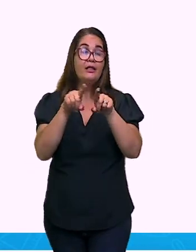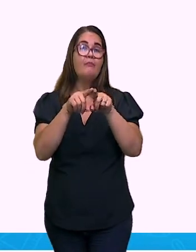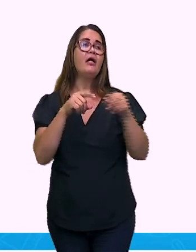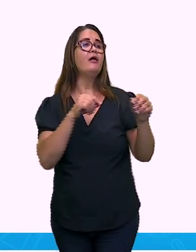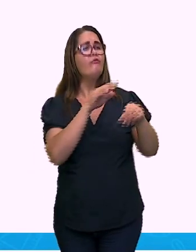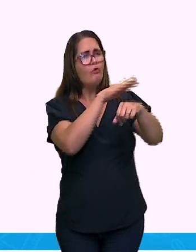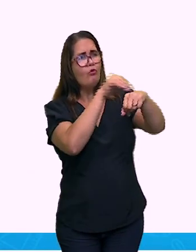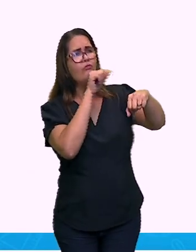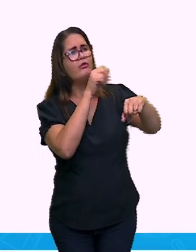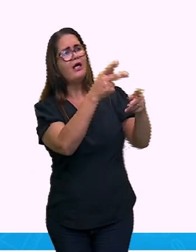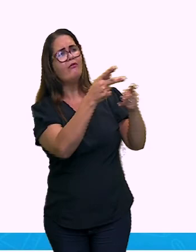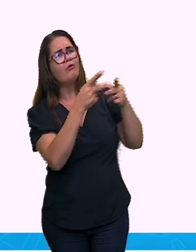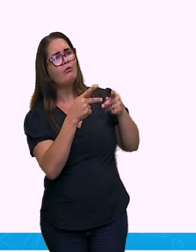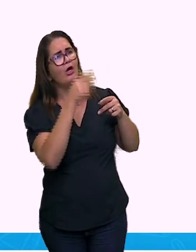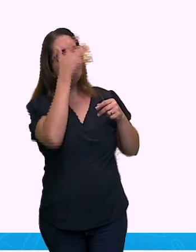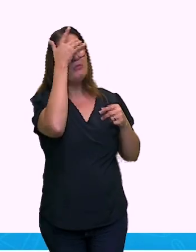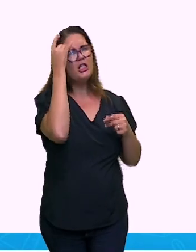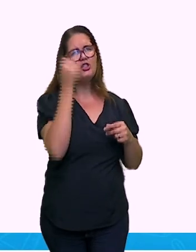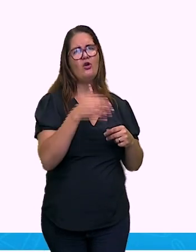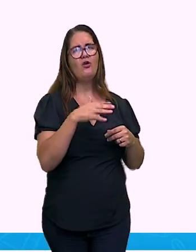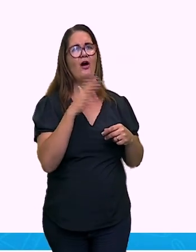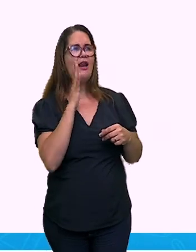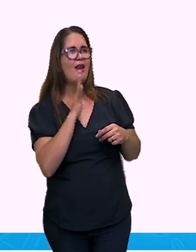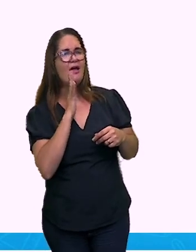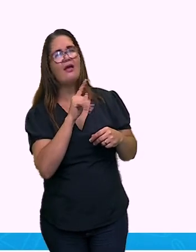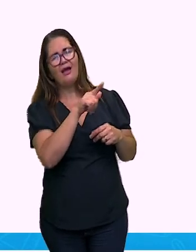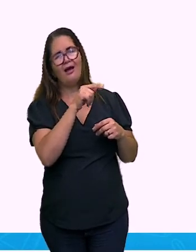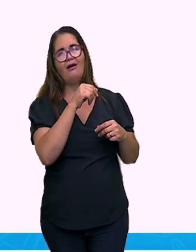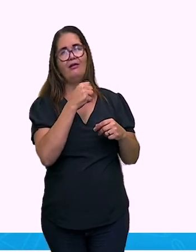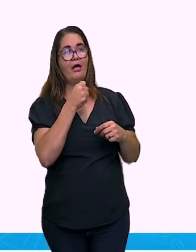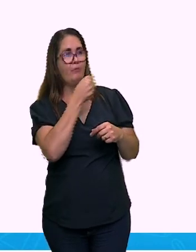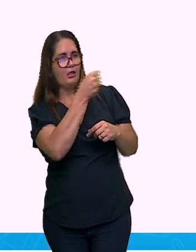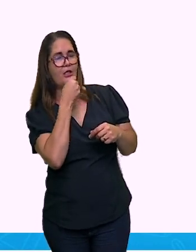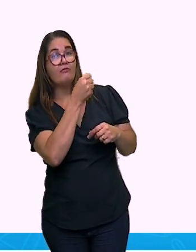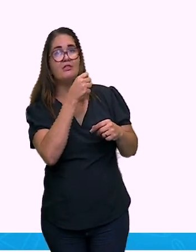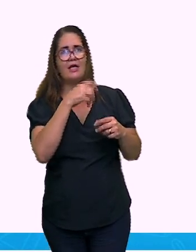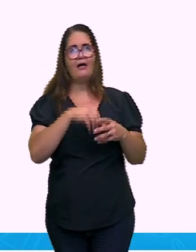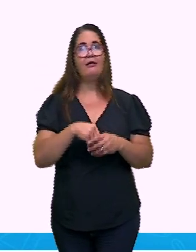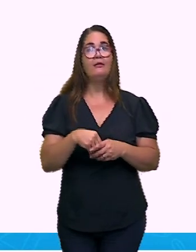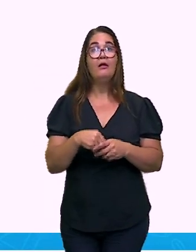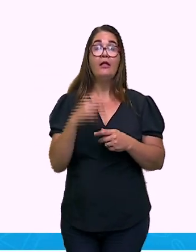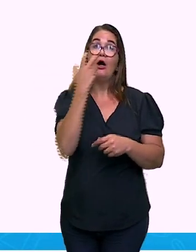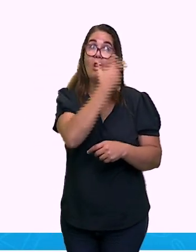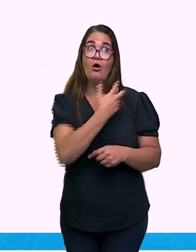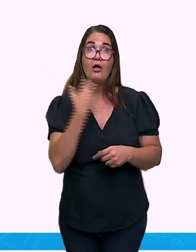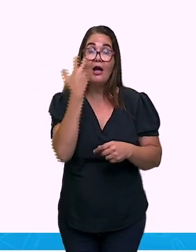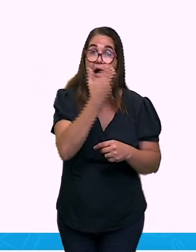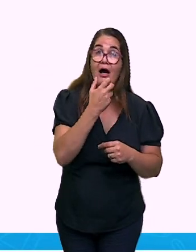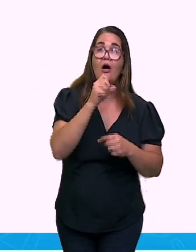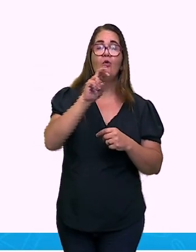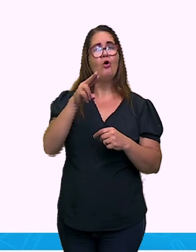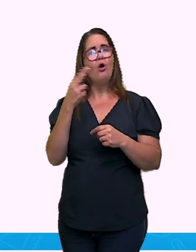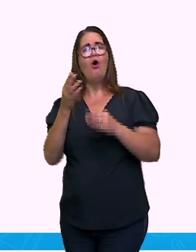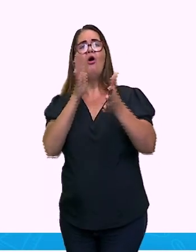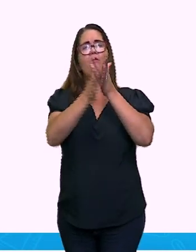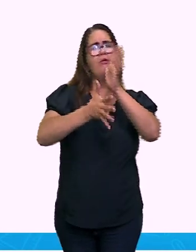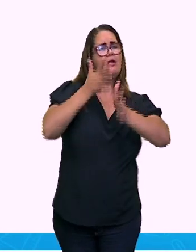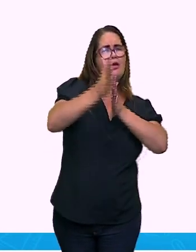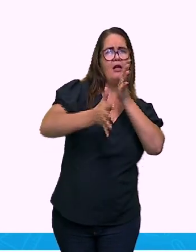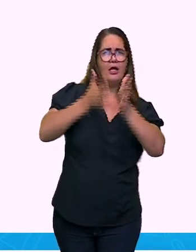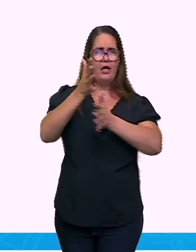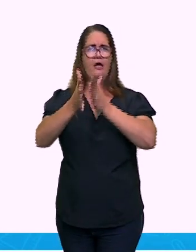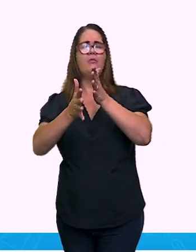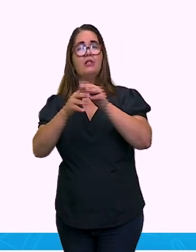convite. Marcar um dia e um horário para entrevista oral, né? Vou elaborar